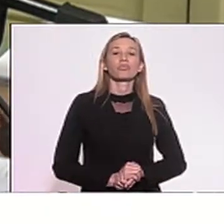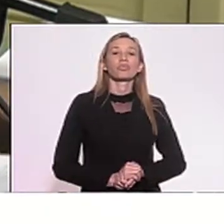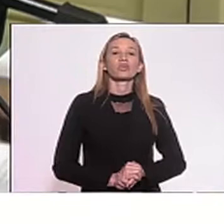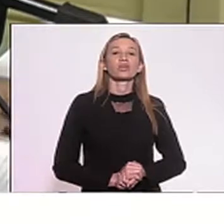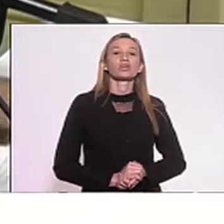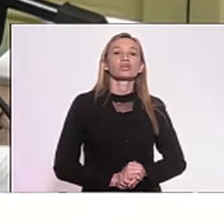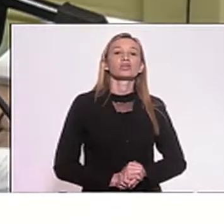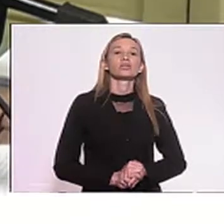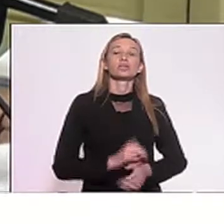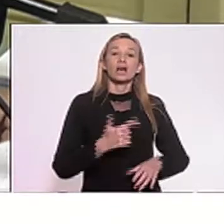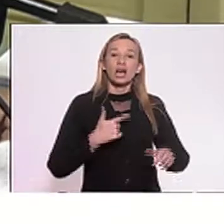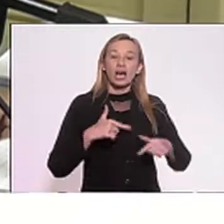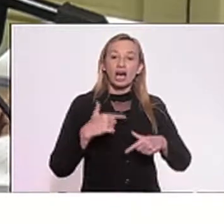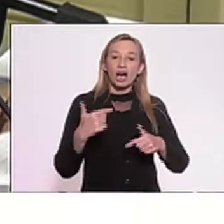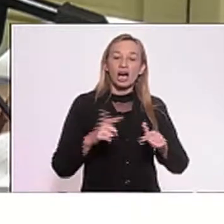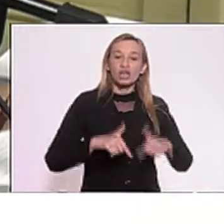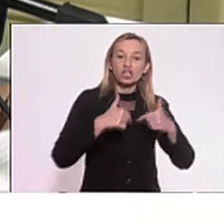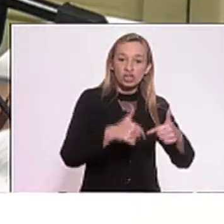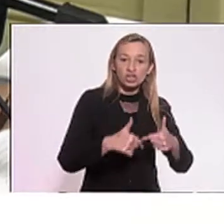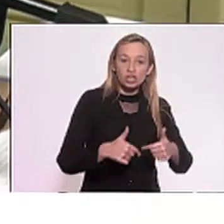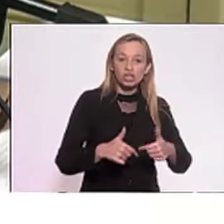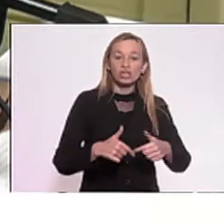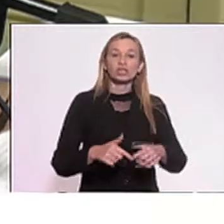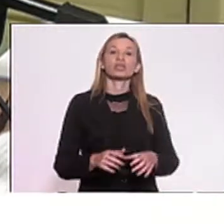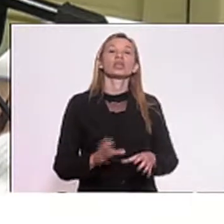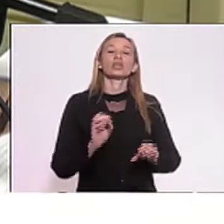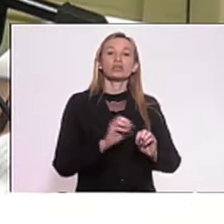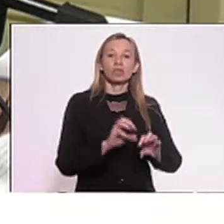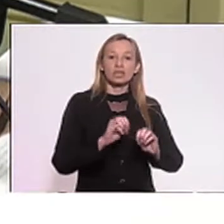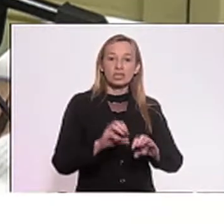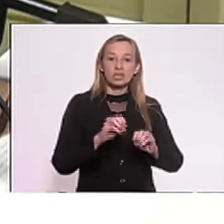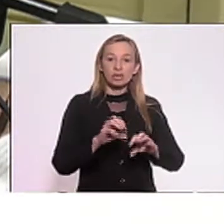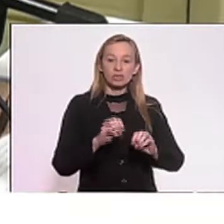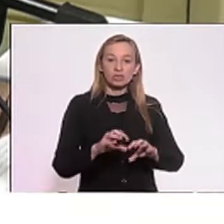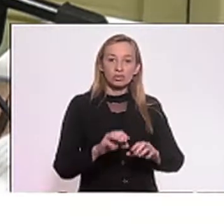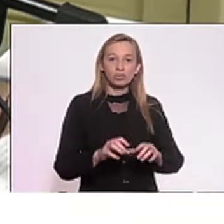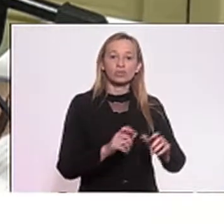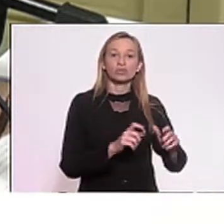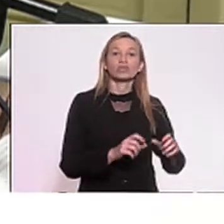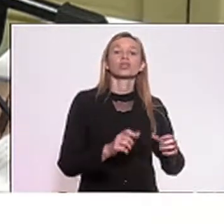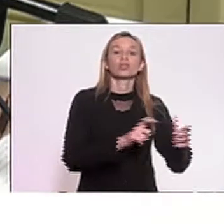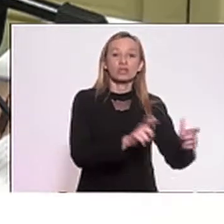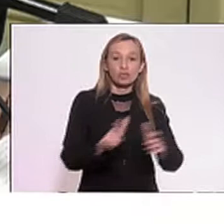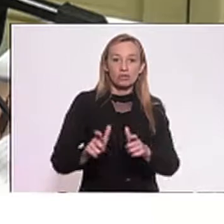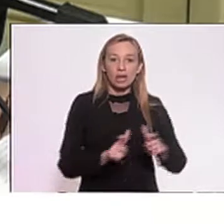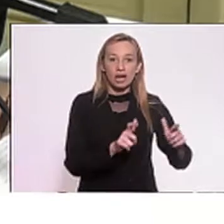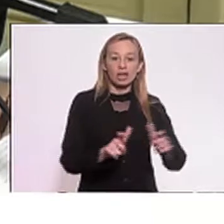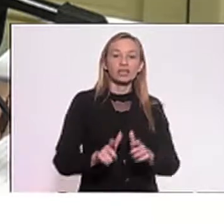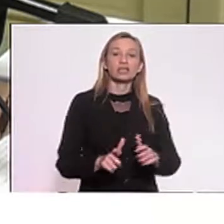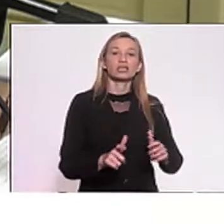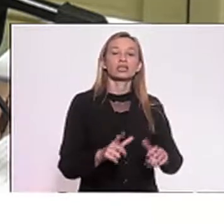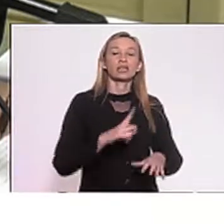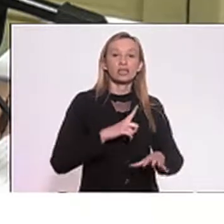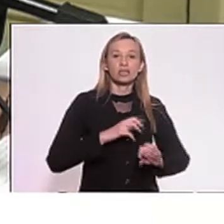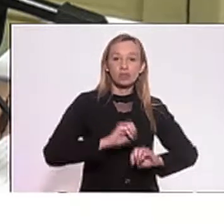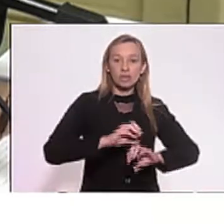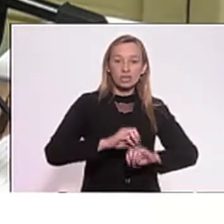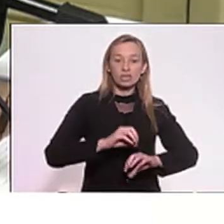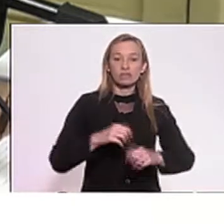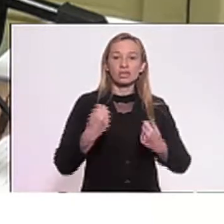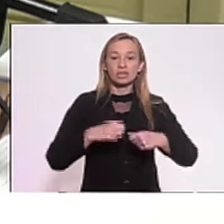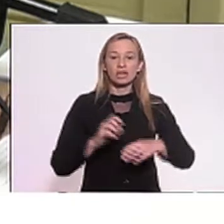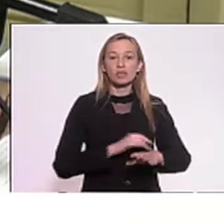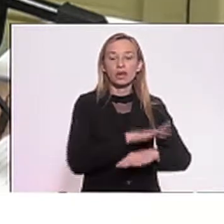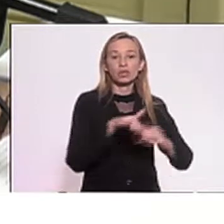Recomenda-se agilizar o fornecimento de educação permanente das unidades para conferir a atenção necessária para todas as usuárias do